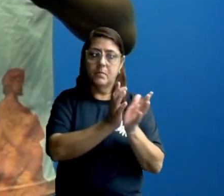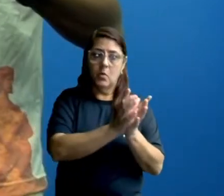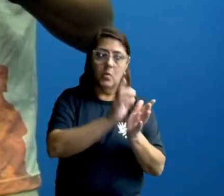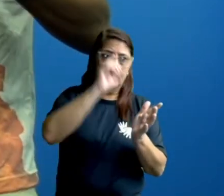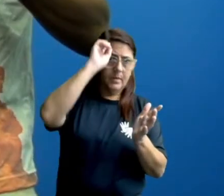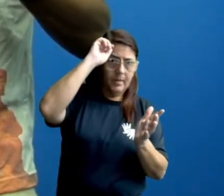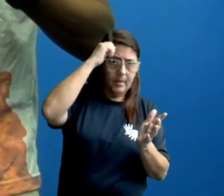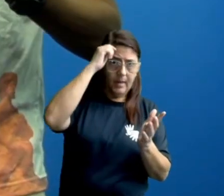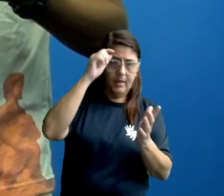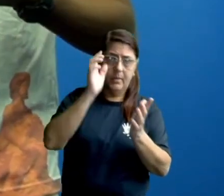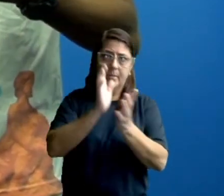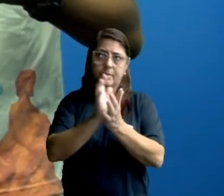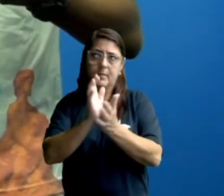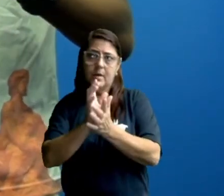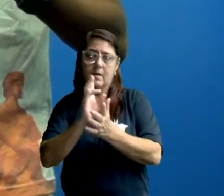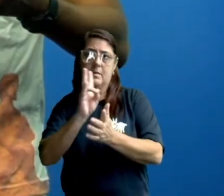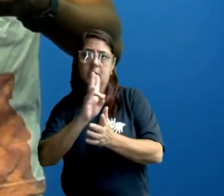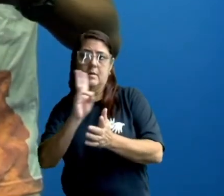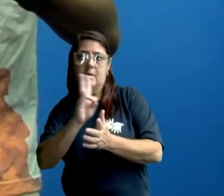gays,